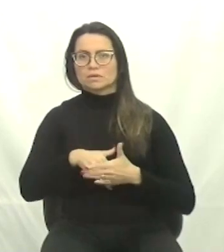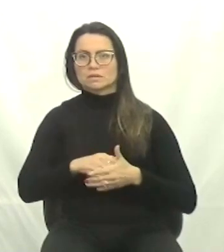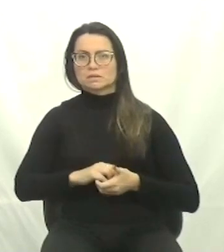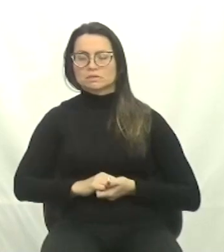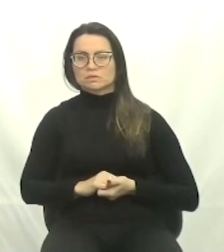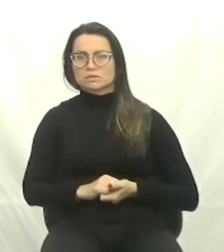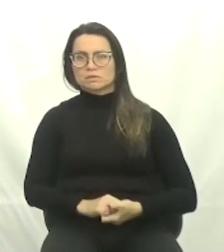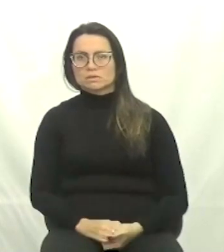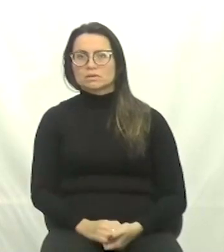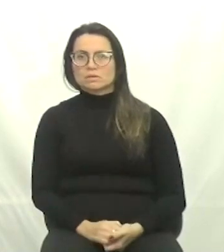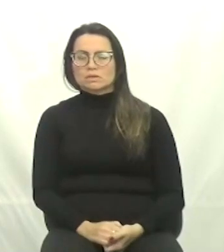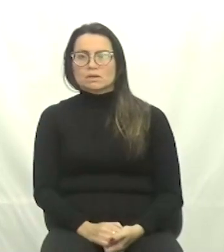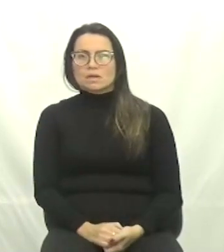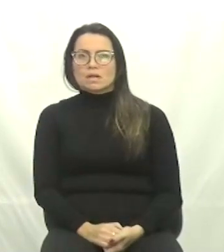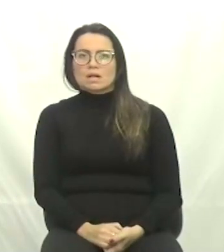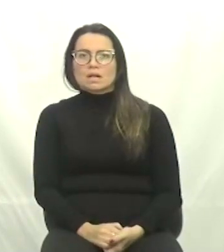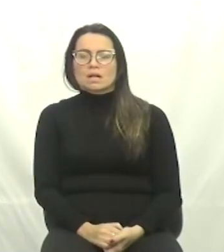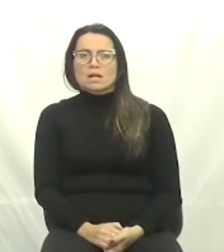votação.